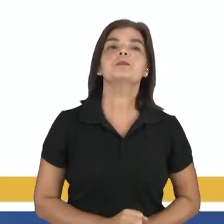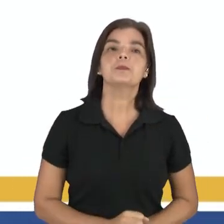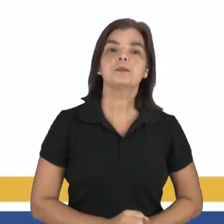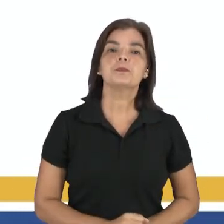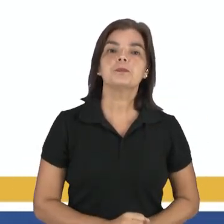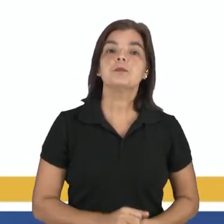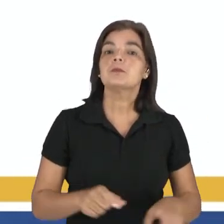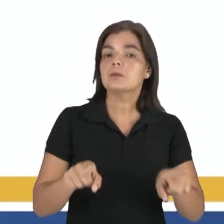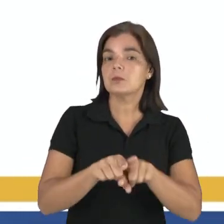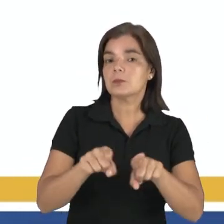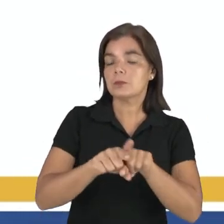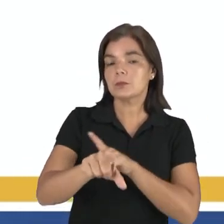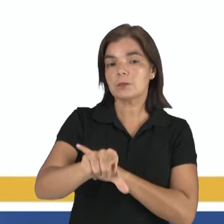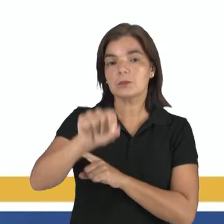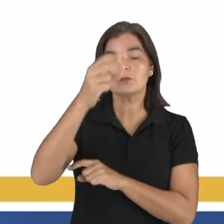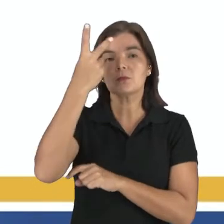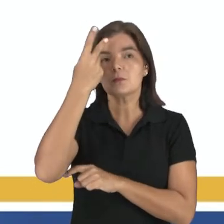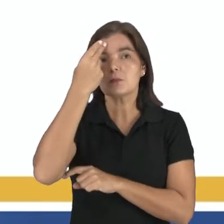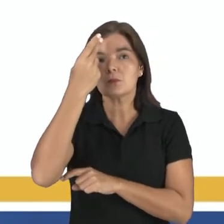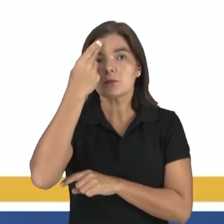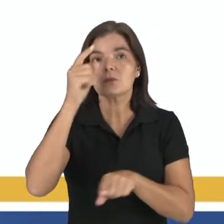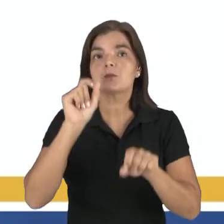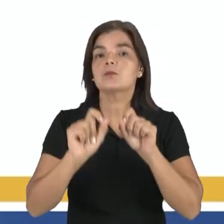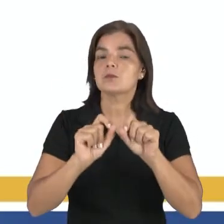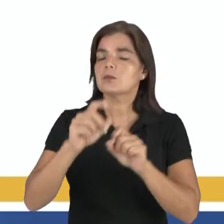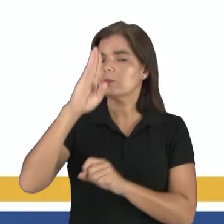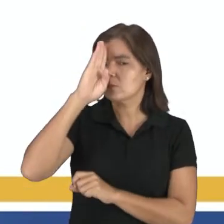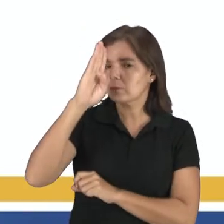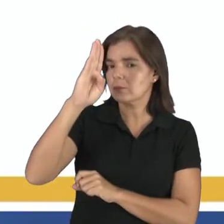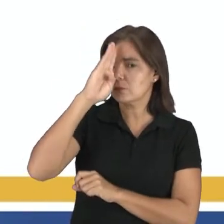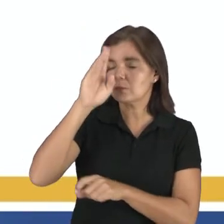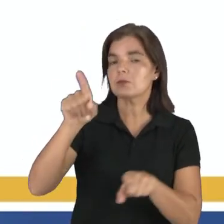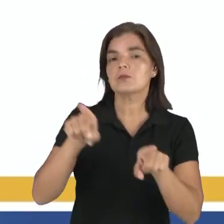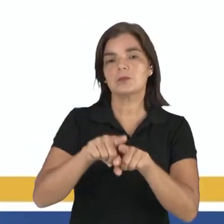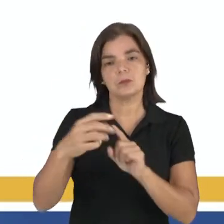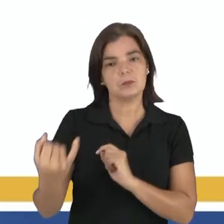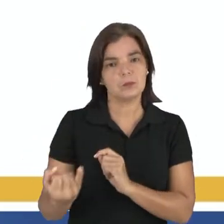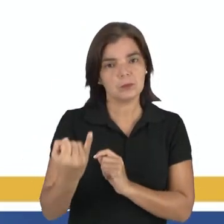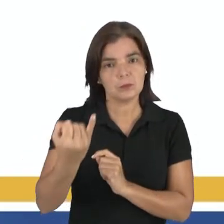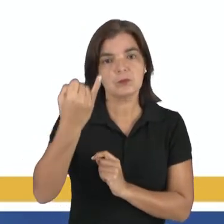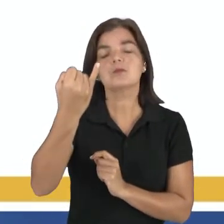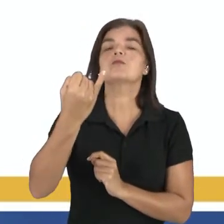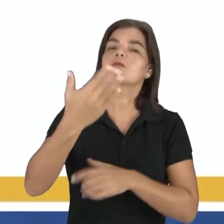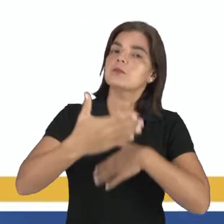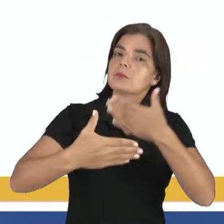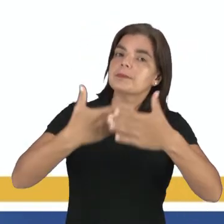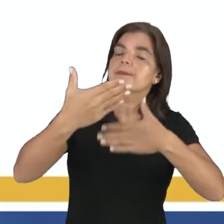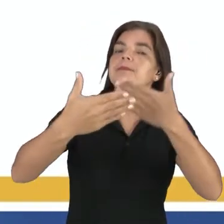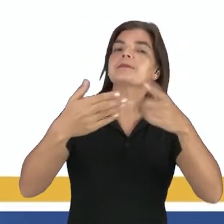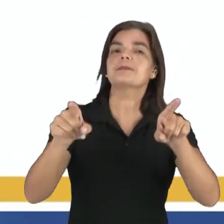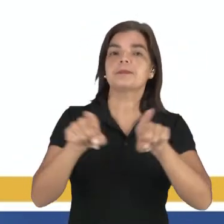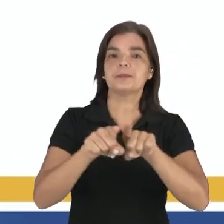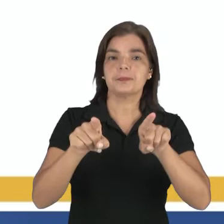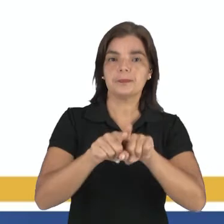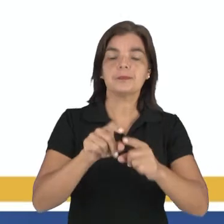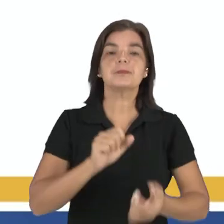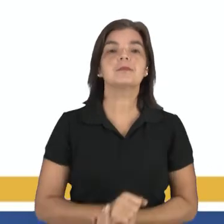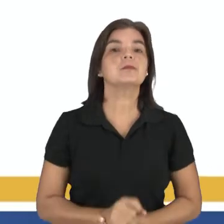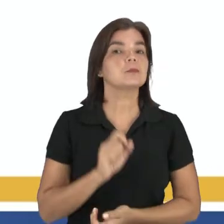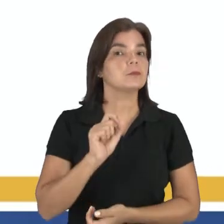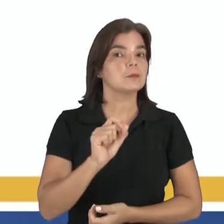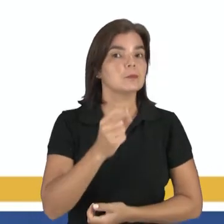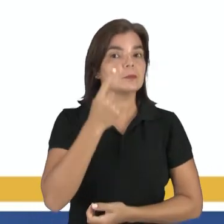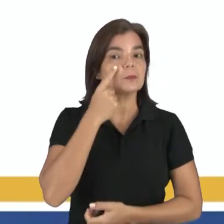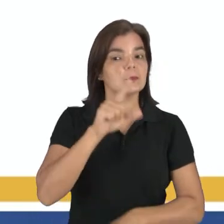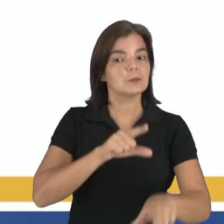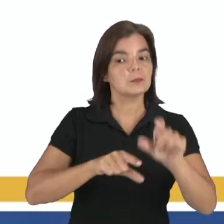ambiente. E também temos a seleção natural, que é o principal mecanismo, ele é fundamental para a evolução, que é através dela,